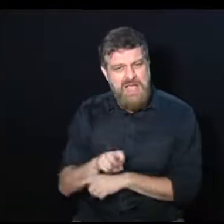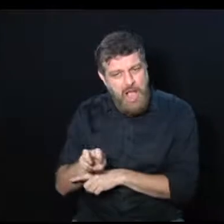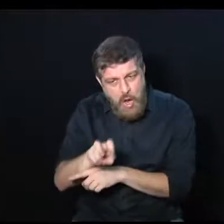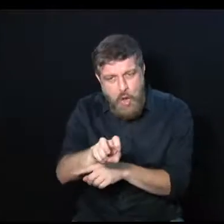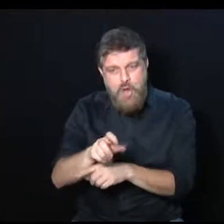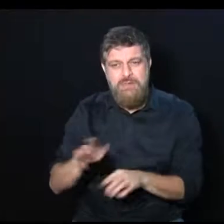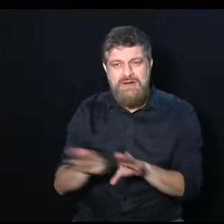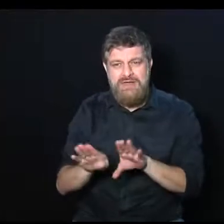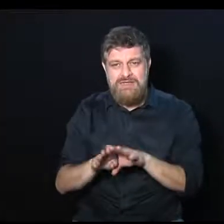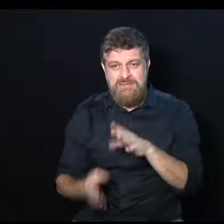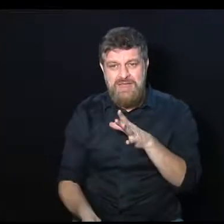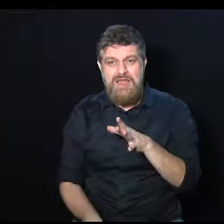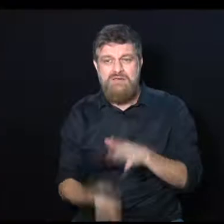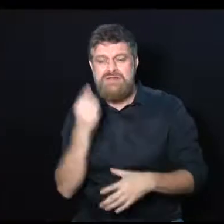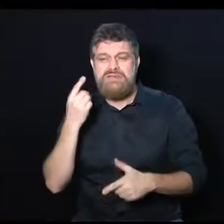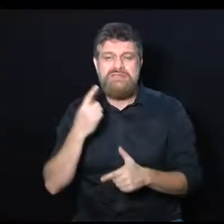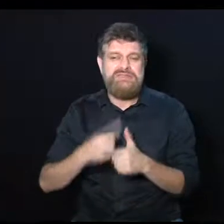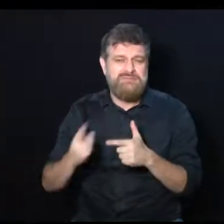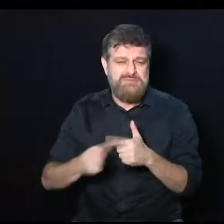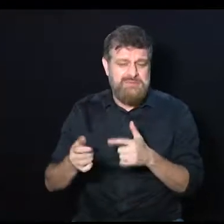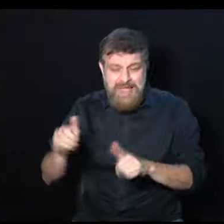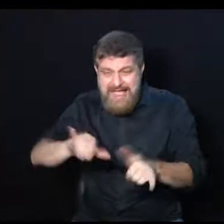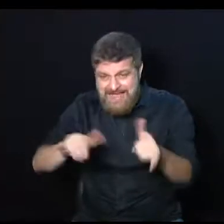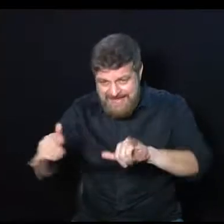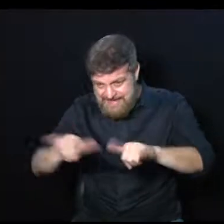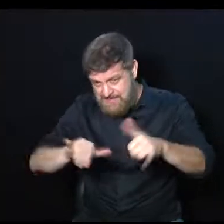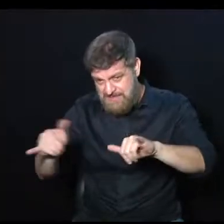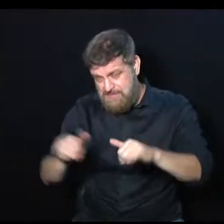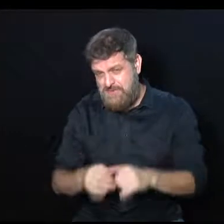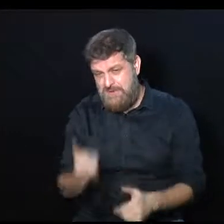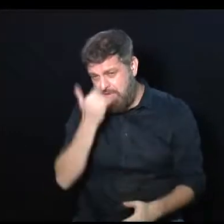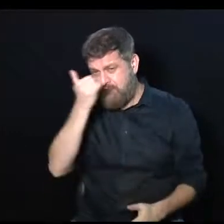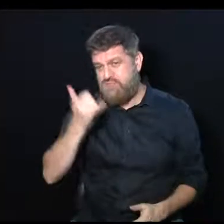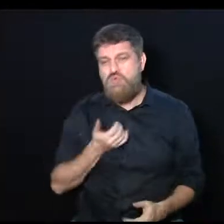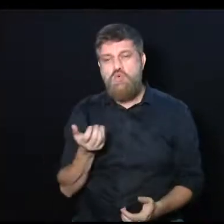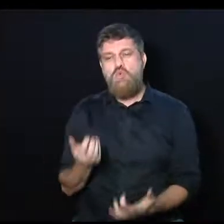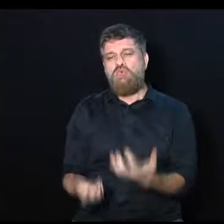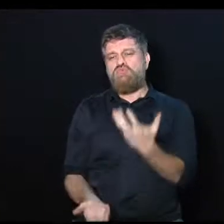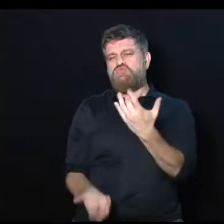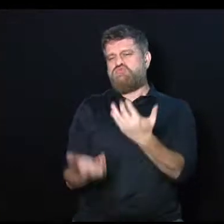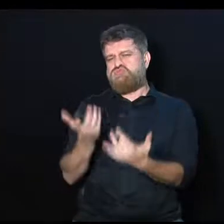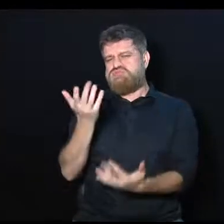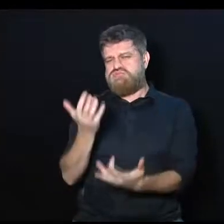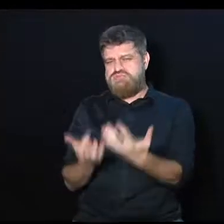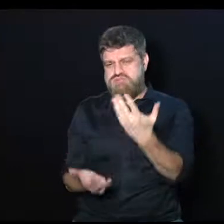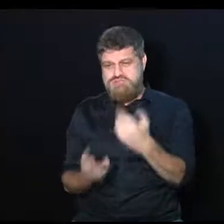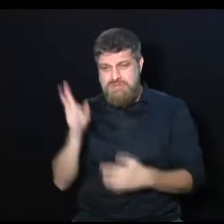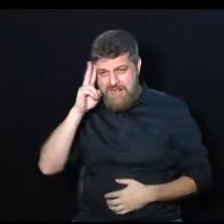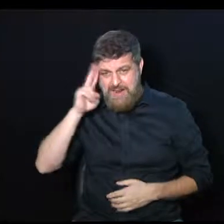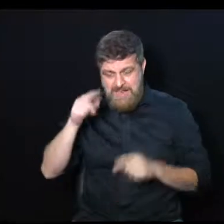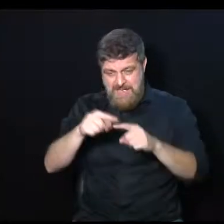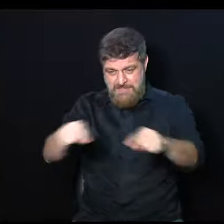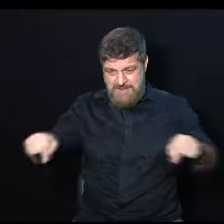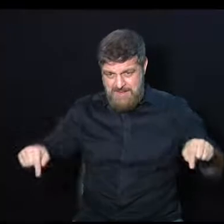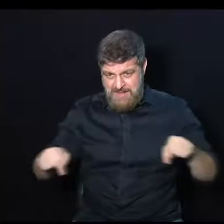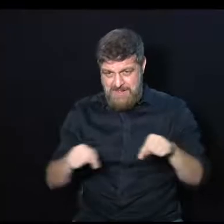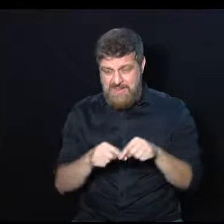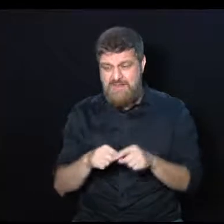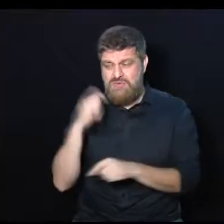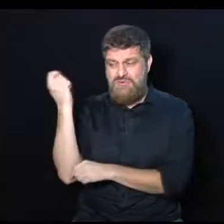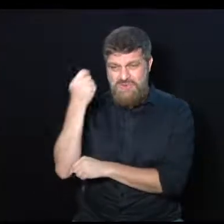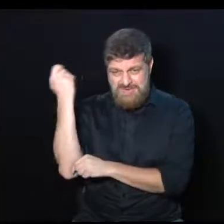vezes, catástrofes químicas. Por exemplo, incêndios. O incêndio da Boate Kiss, alguns anos atrás, no Rio Grande do